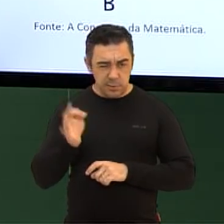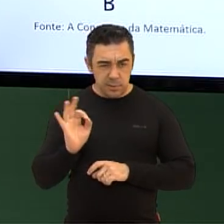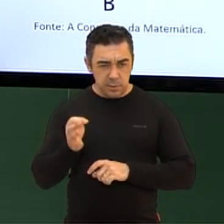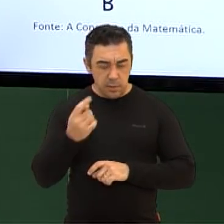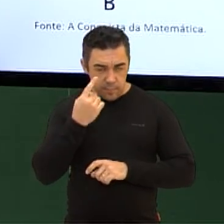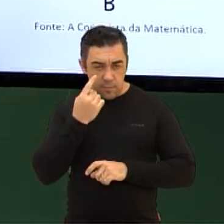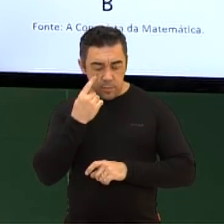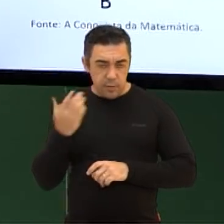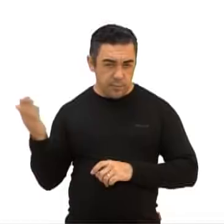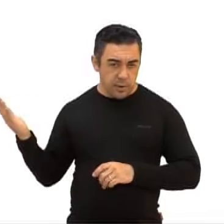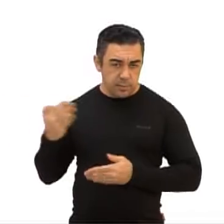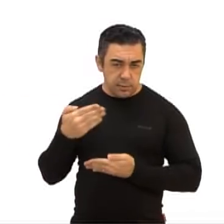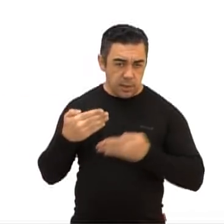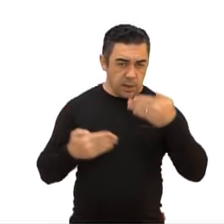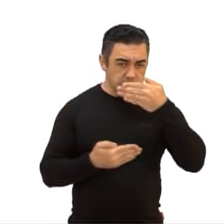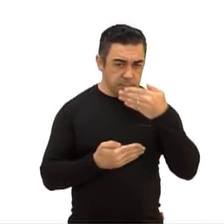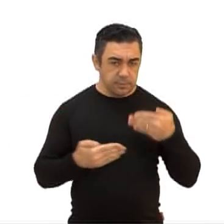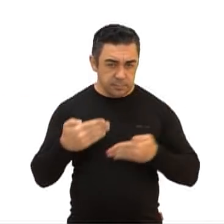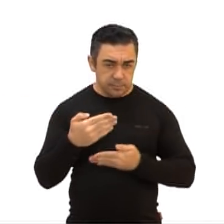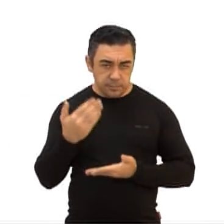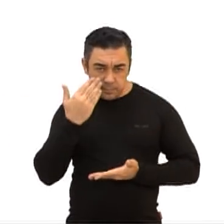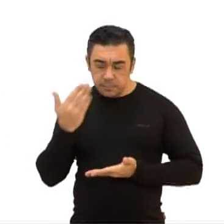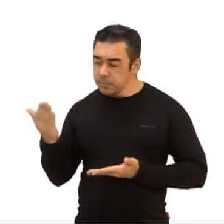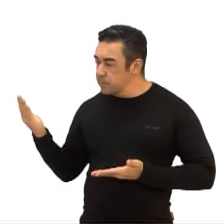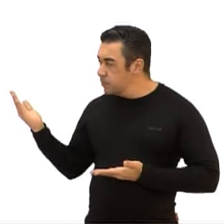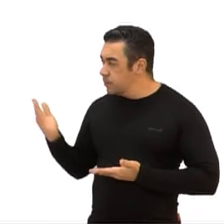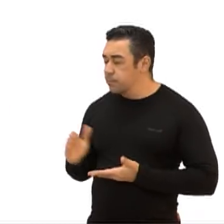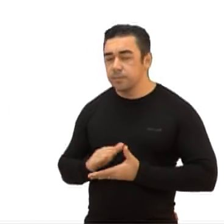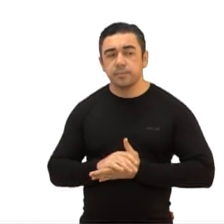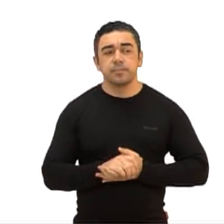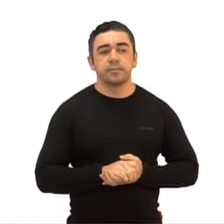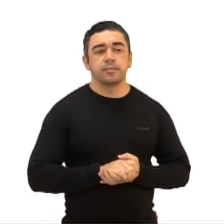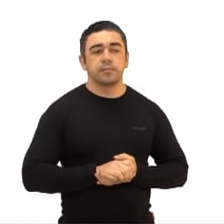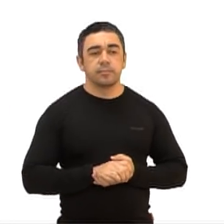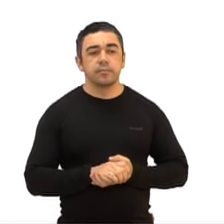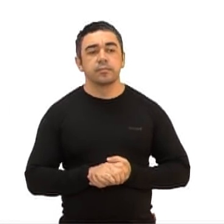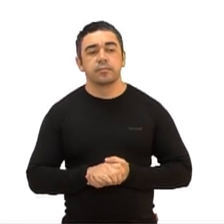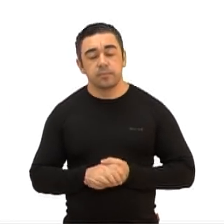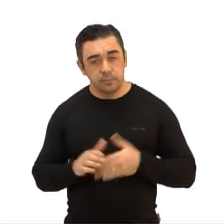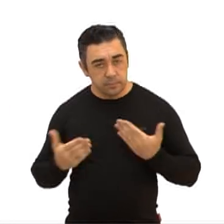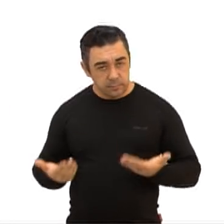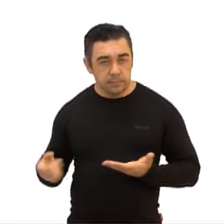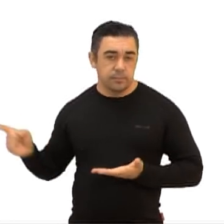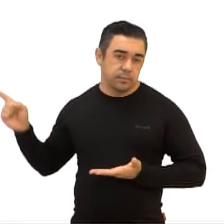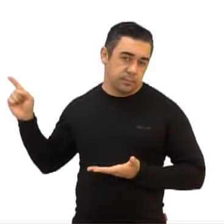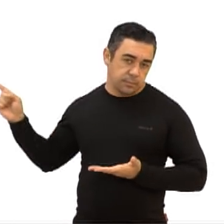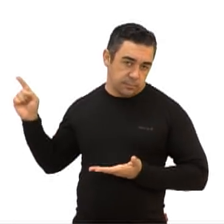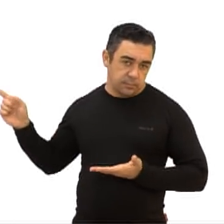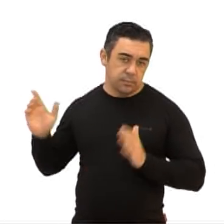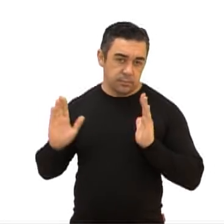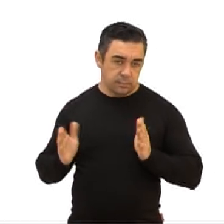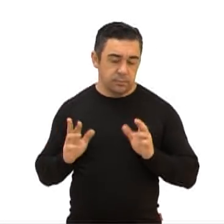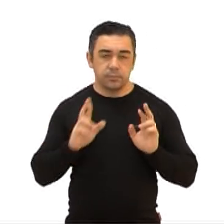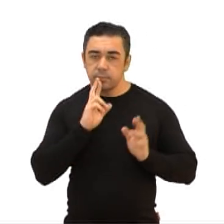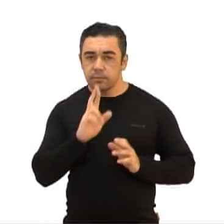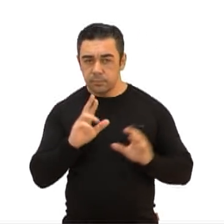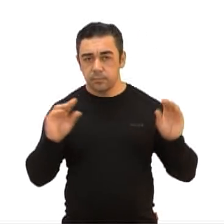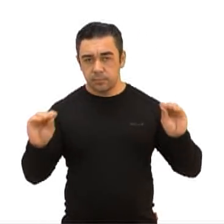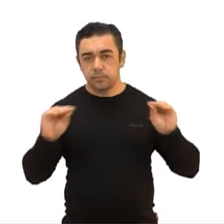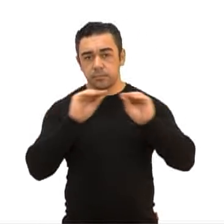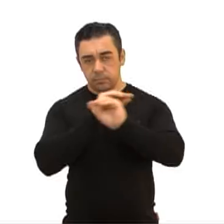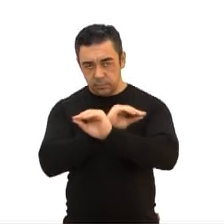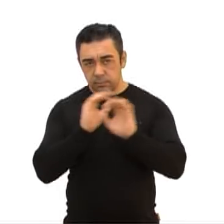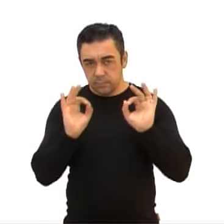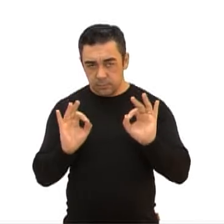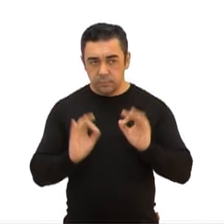Vamos conferir aqui no slide? Vejamos aqui. Então, a professora fez a equaçãozinha com vocês